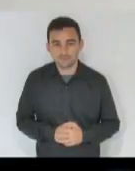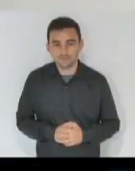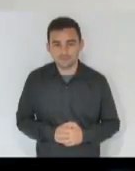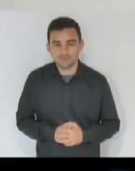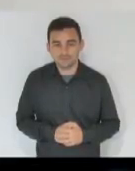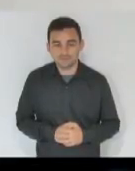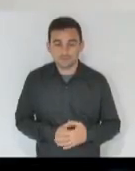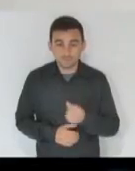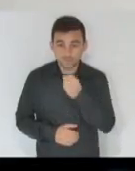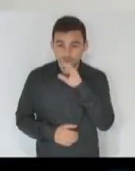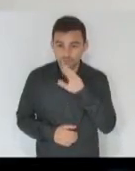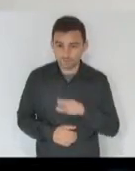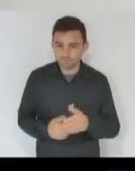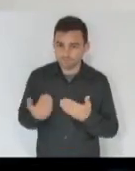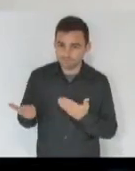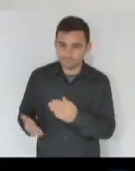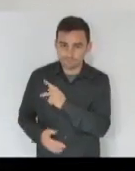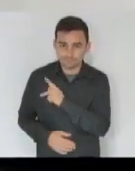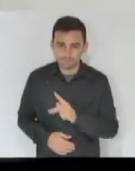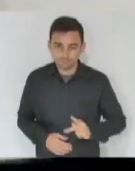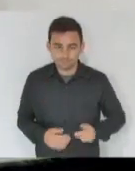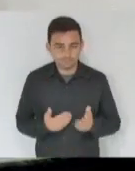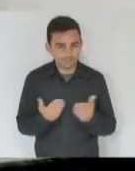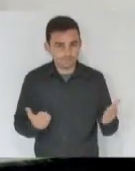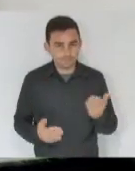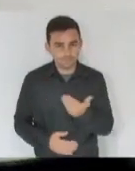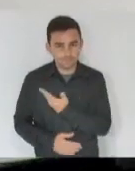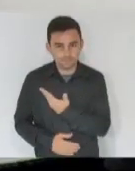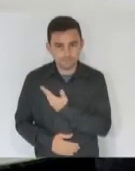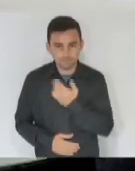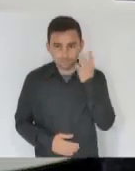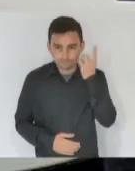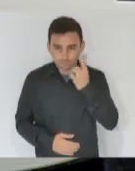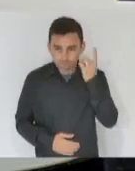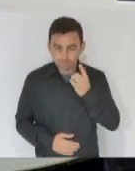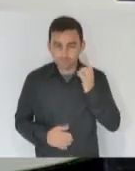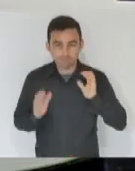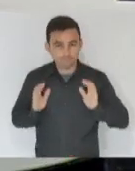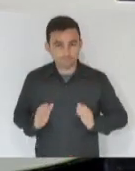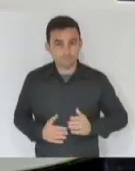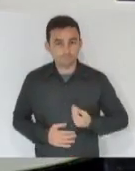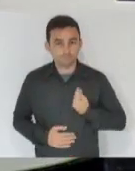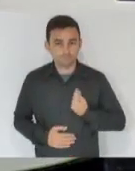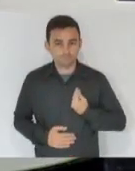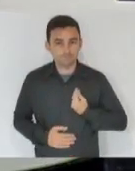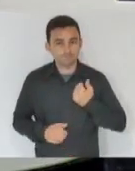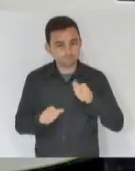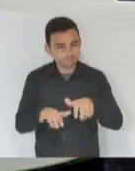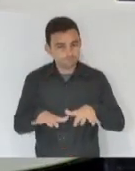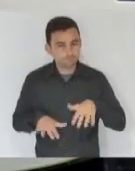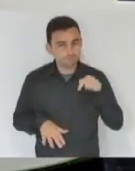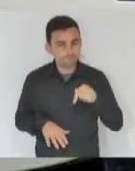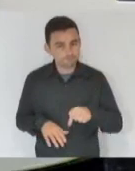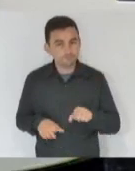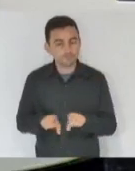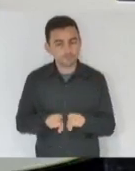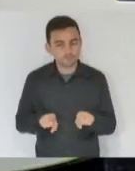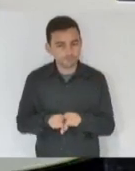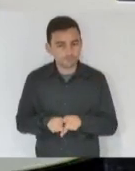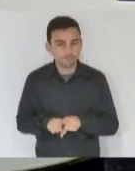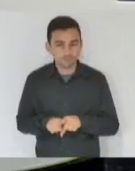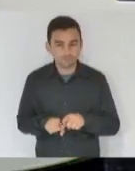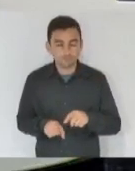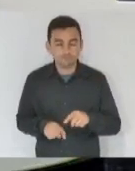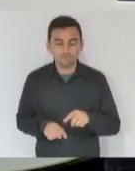Boa tarde, senhor presidente, colegas deputados, cidadãos aqui presentes no plenário desta casa, cidadãos